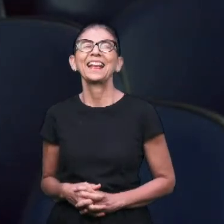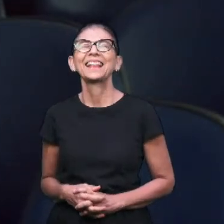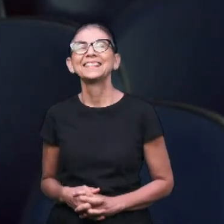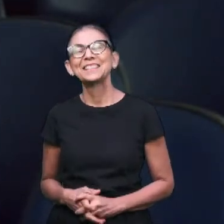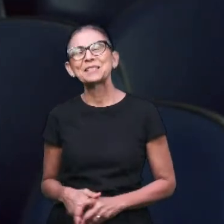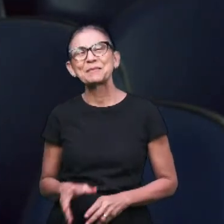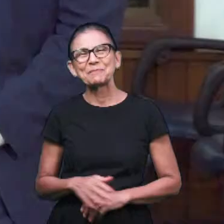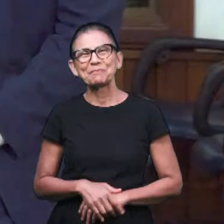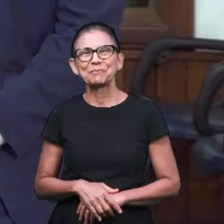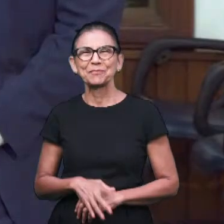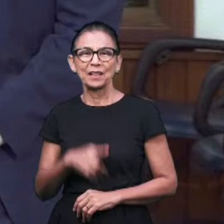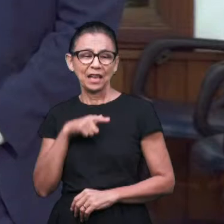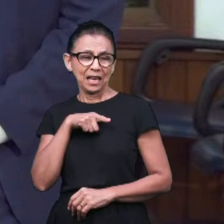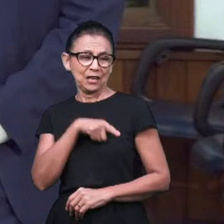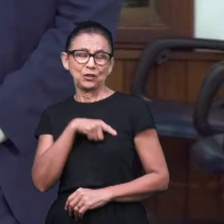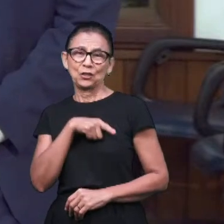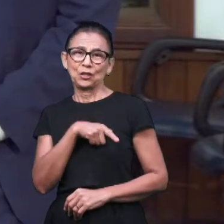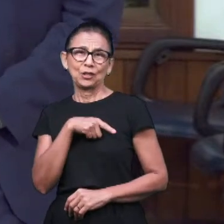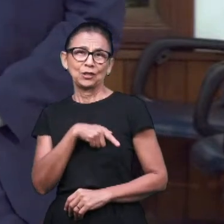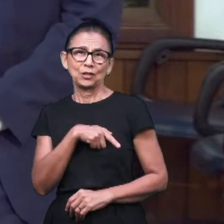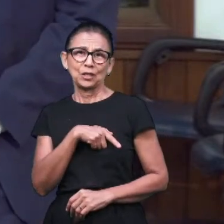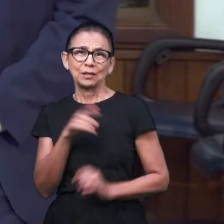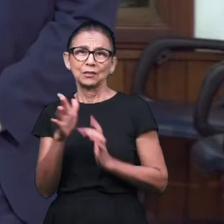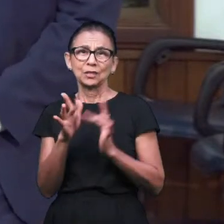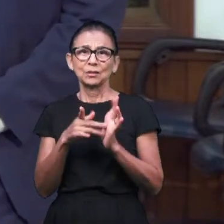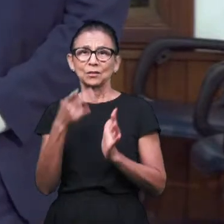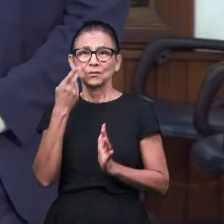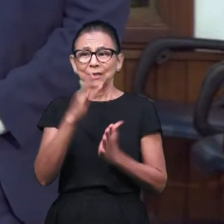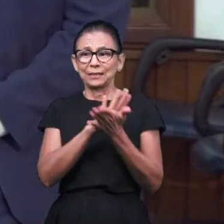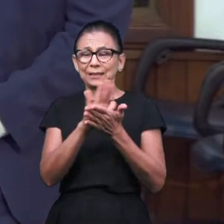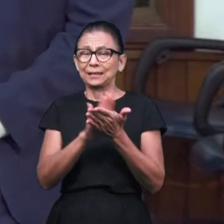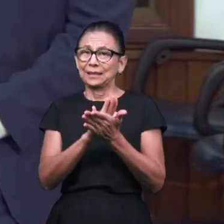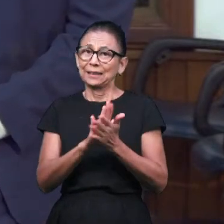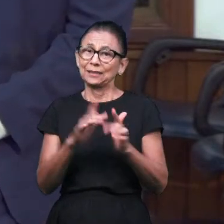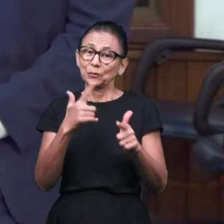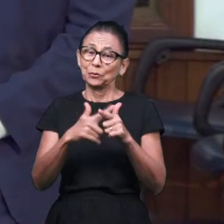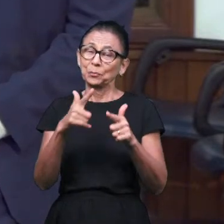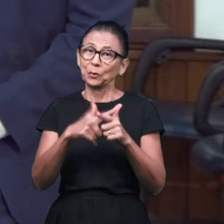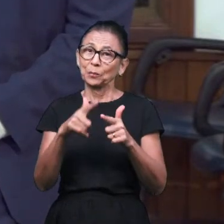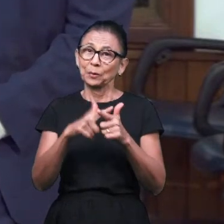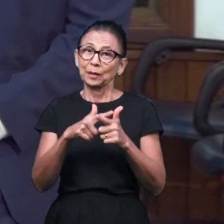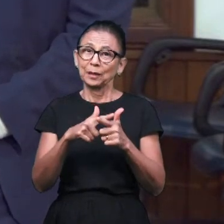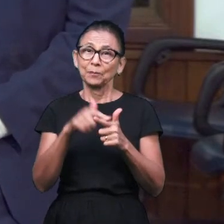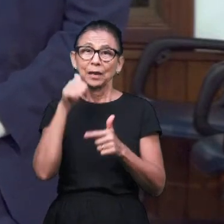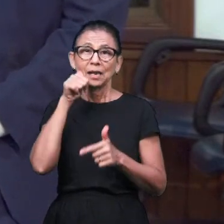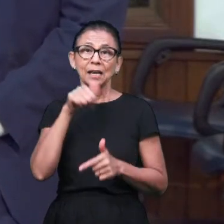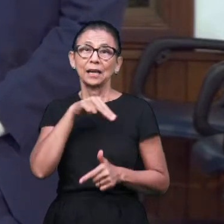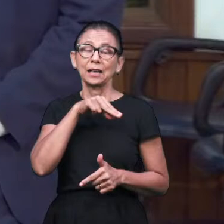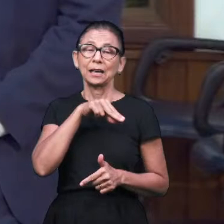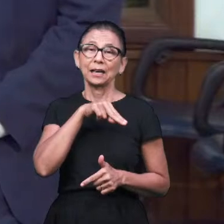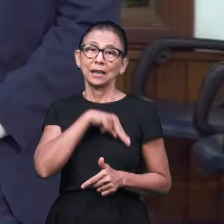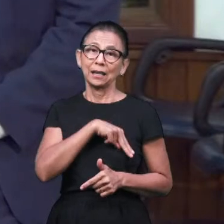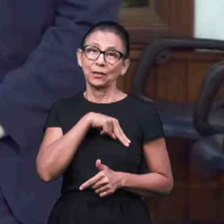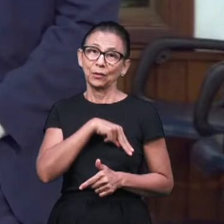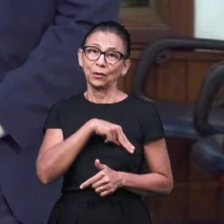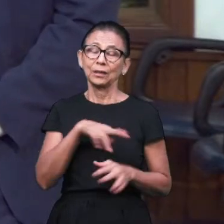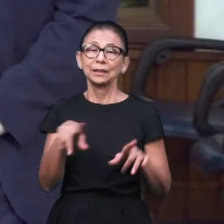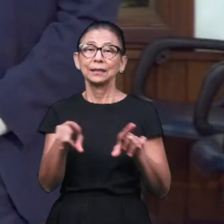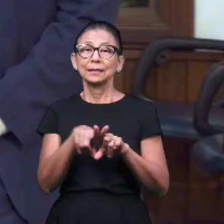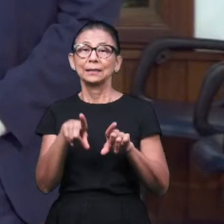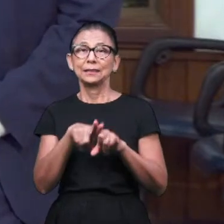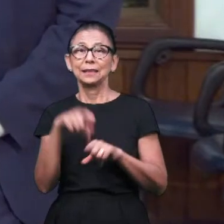fala da sogra e nora. Eu acho que sogra e nora acho que a questão de sogra e nora é porque acho que um tem com ciúme do outro, do filho, alguma coisa, eu não sei por que não,